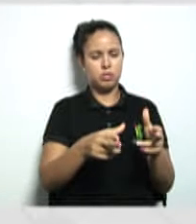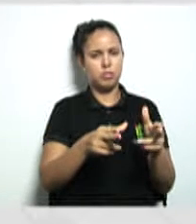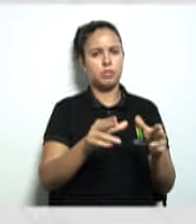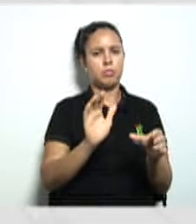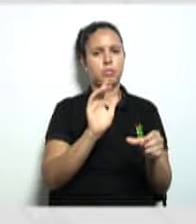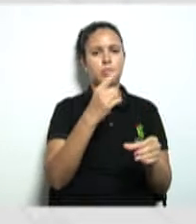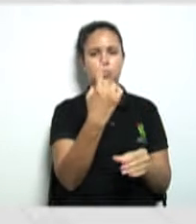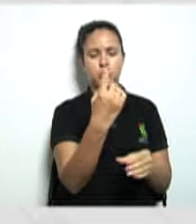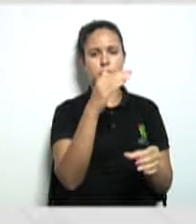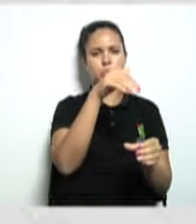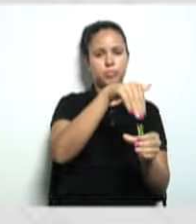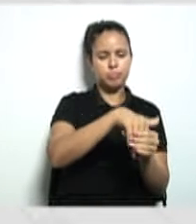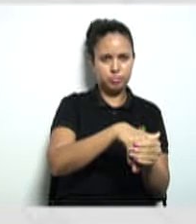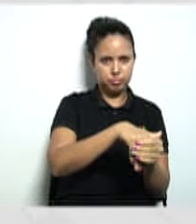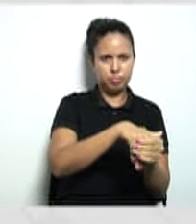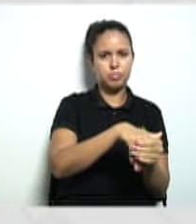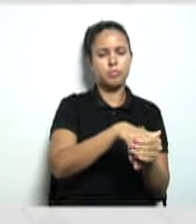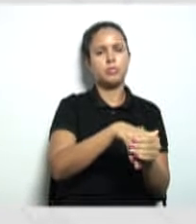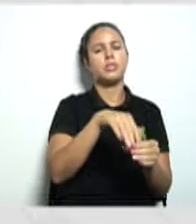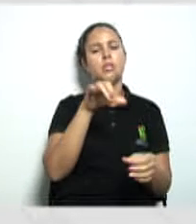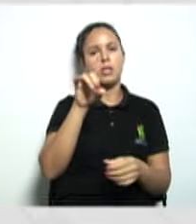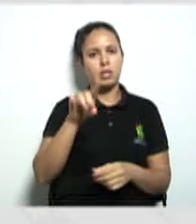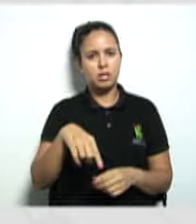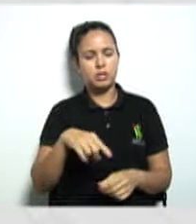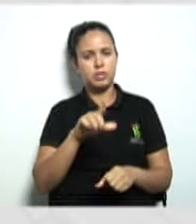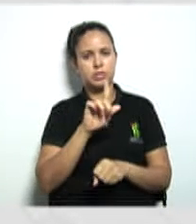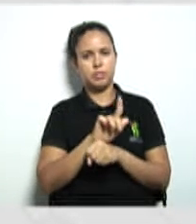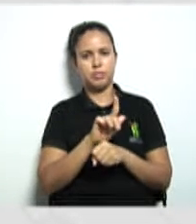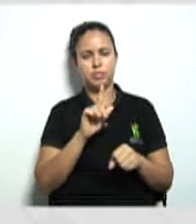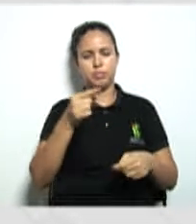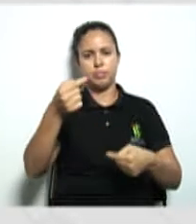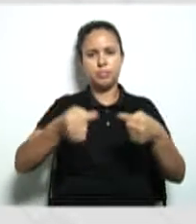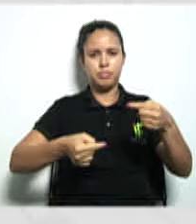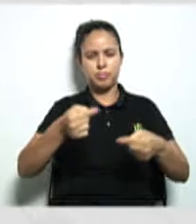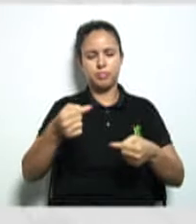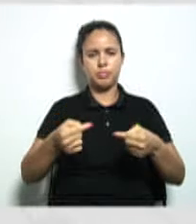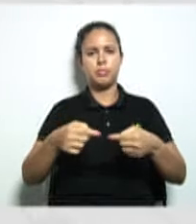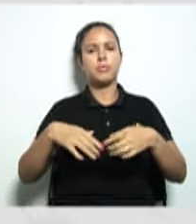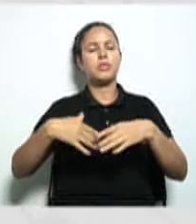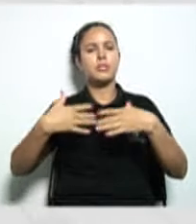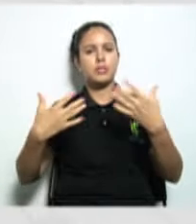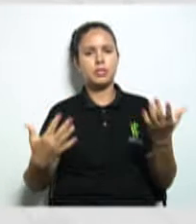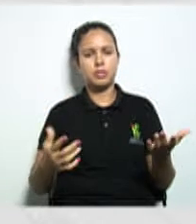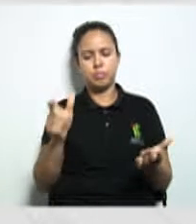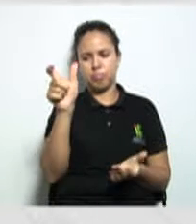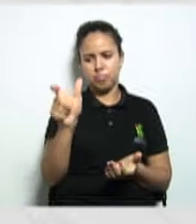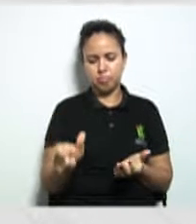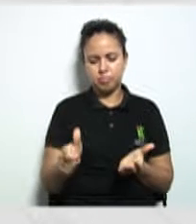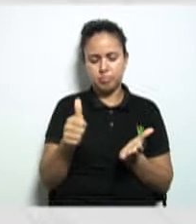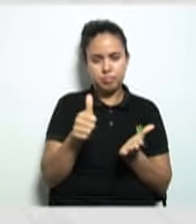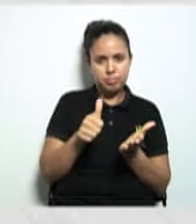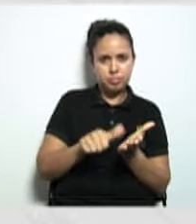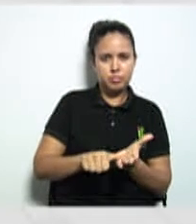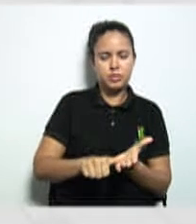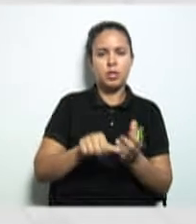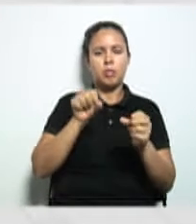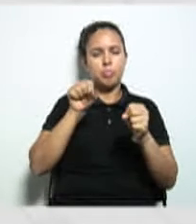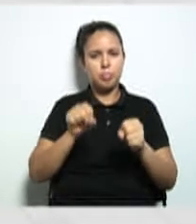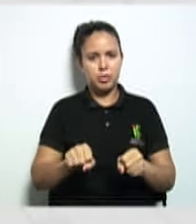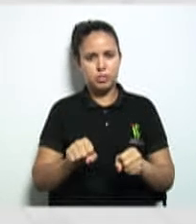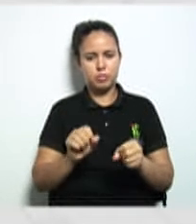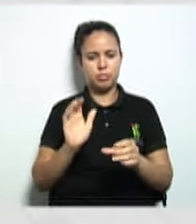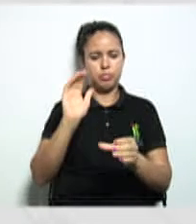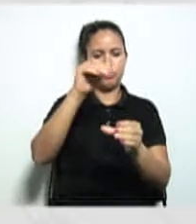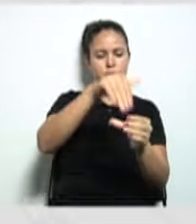a gestão democrática, ok? Então, o associado, olha aqui, ó, pode